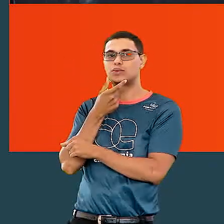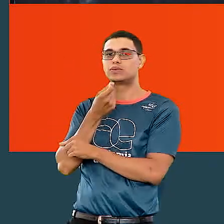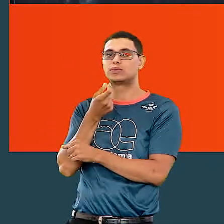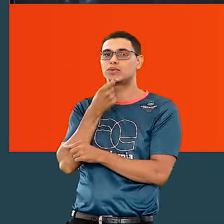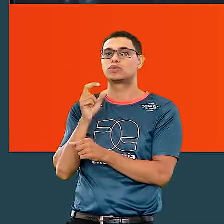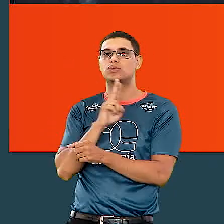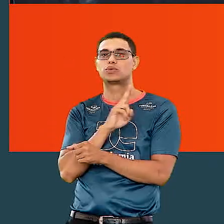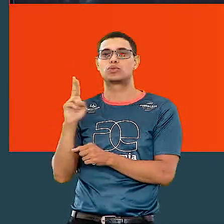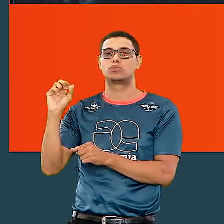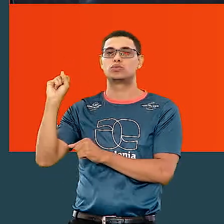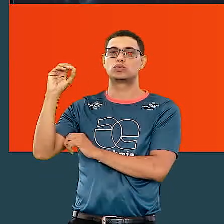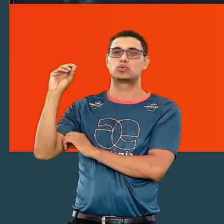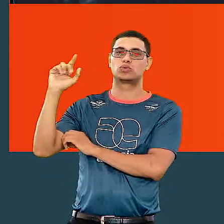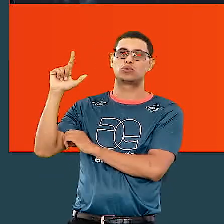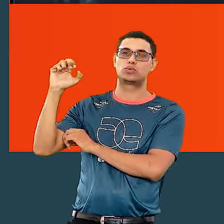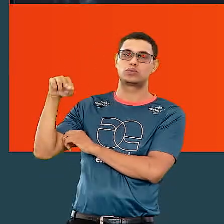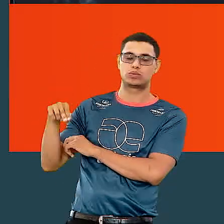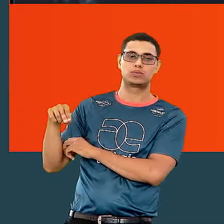de Solon.